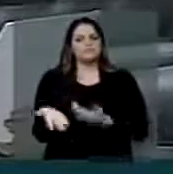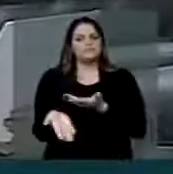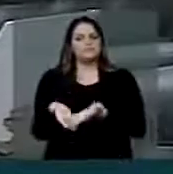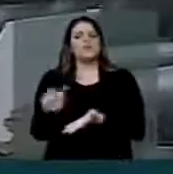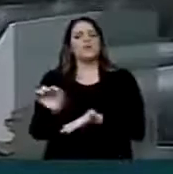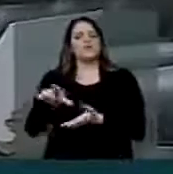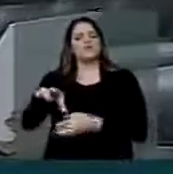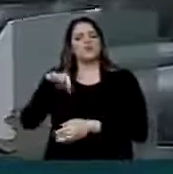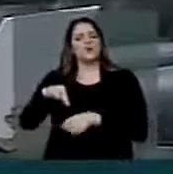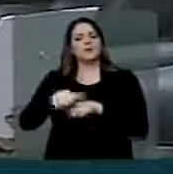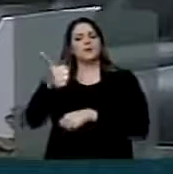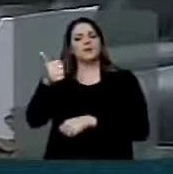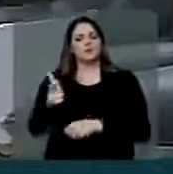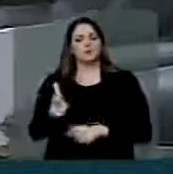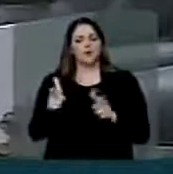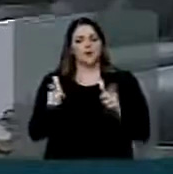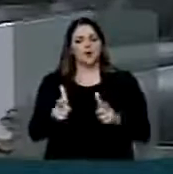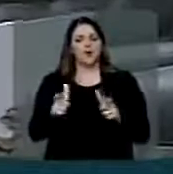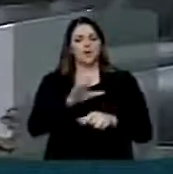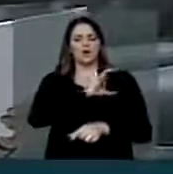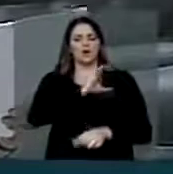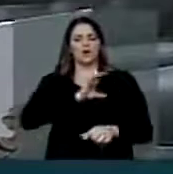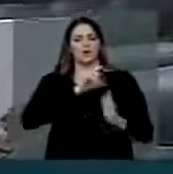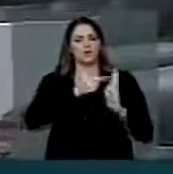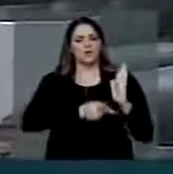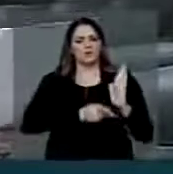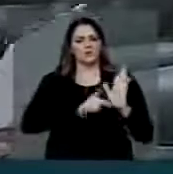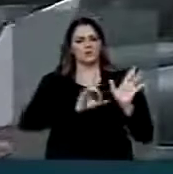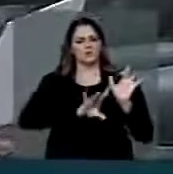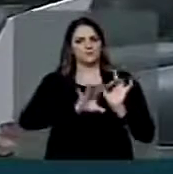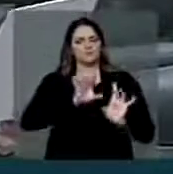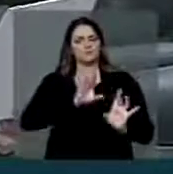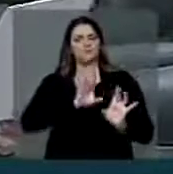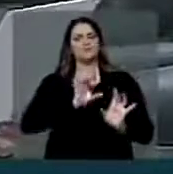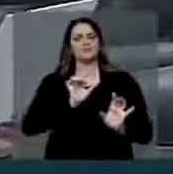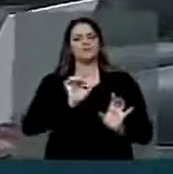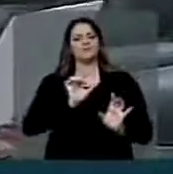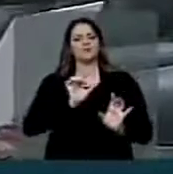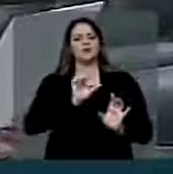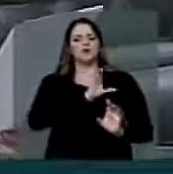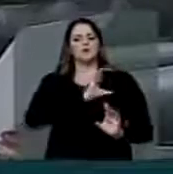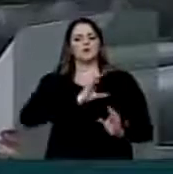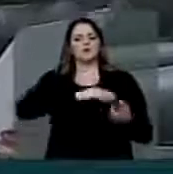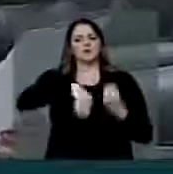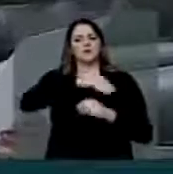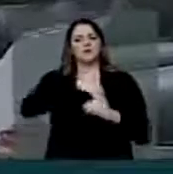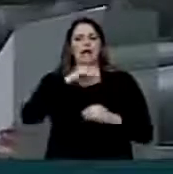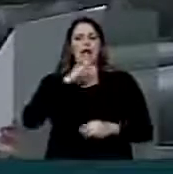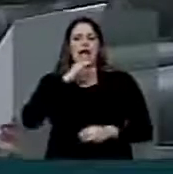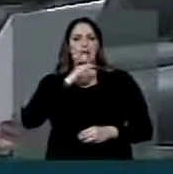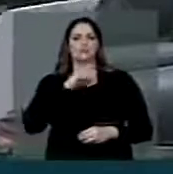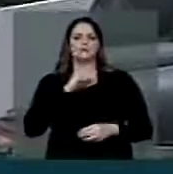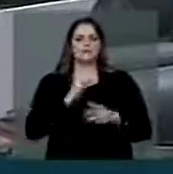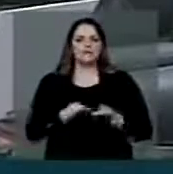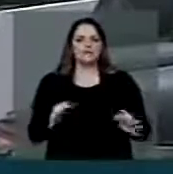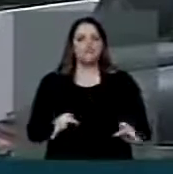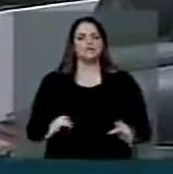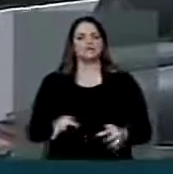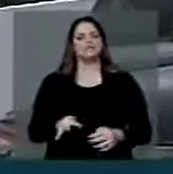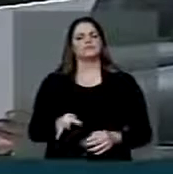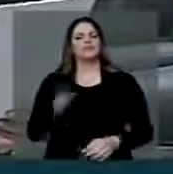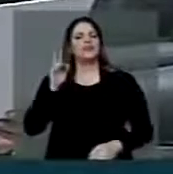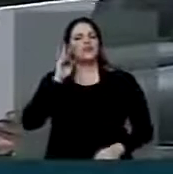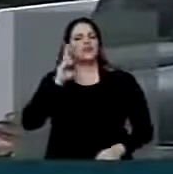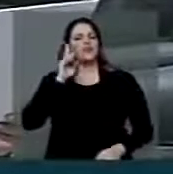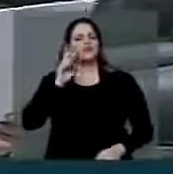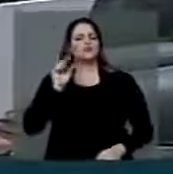projetos de autoria de comissão mista com um rito processual célere bastante simplificado. Basta